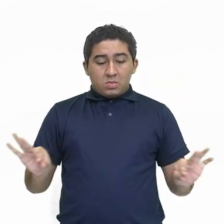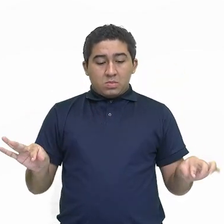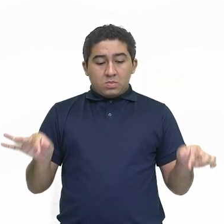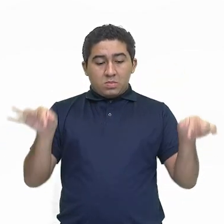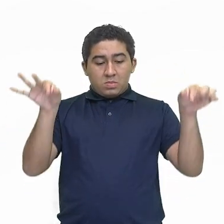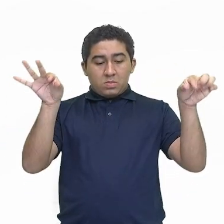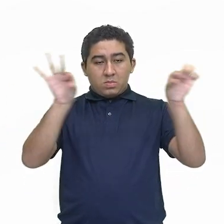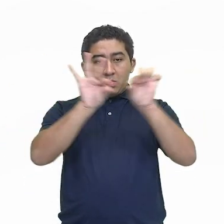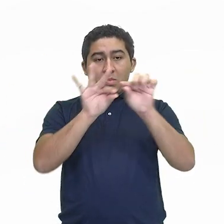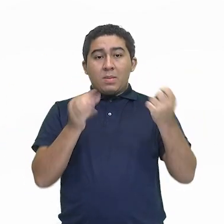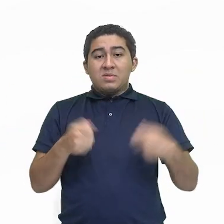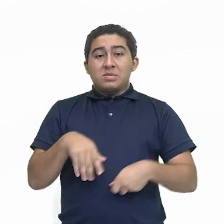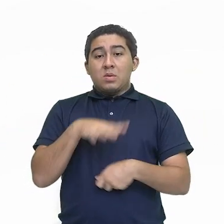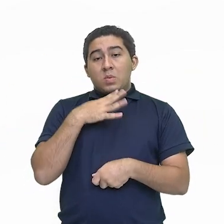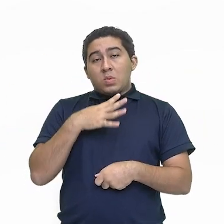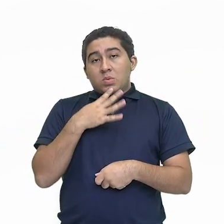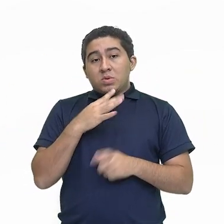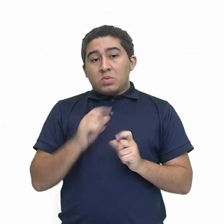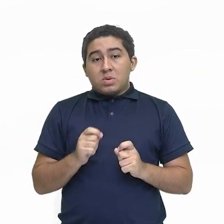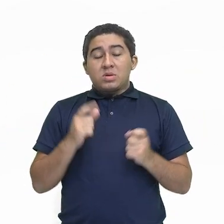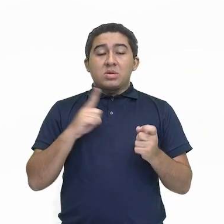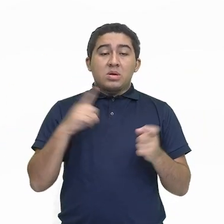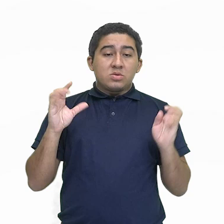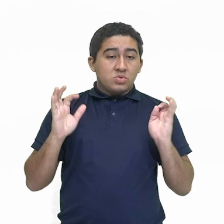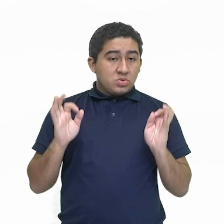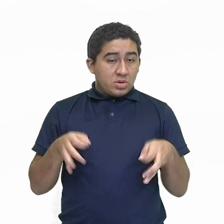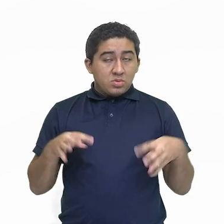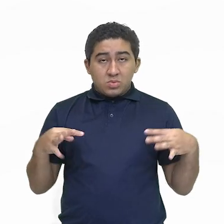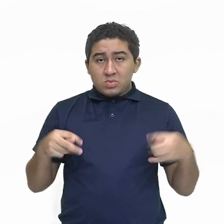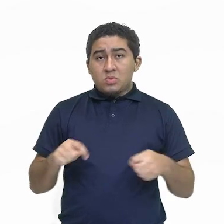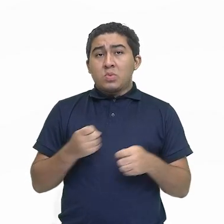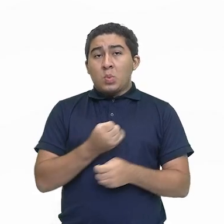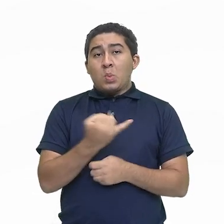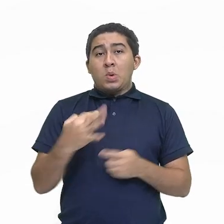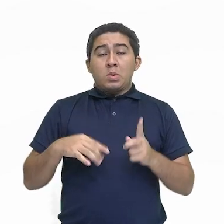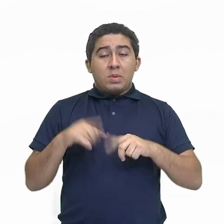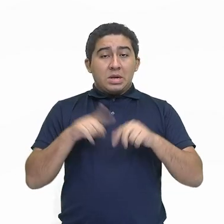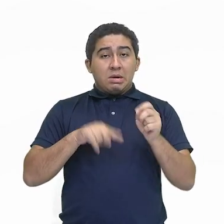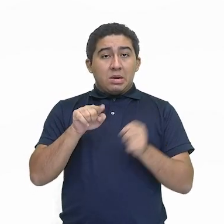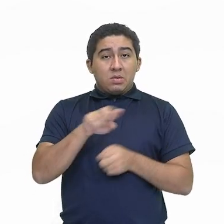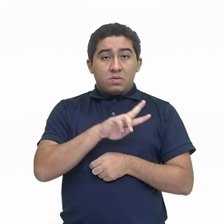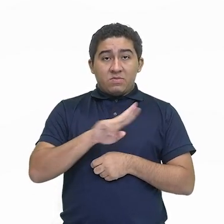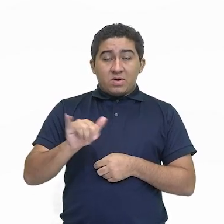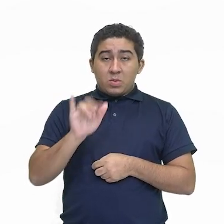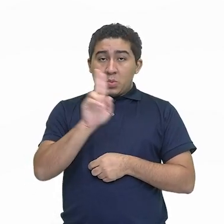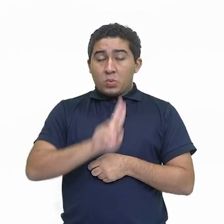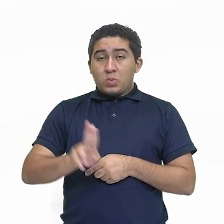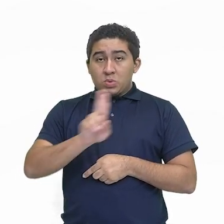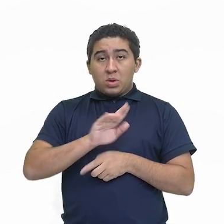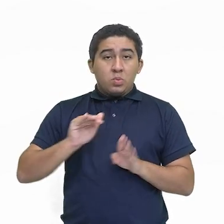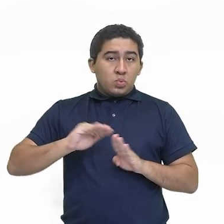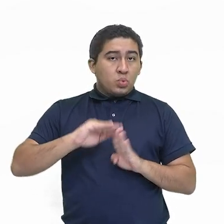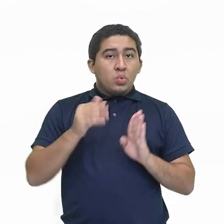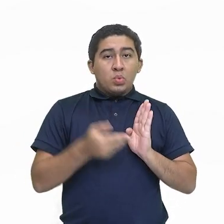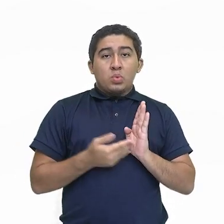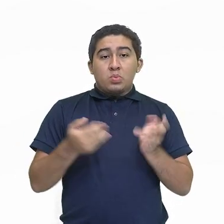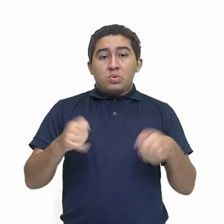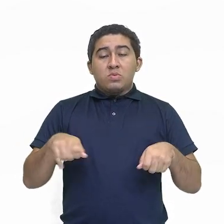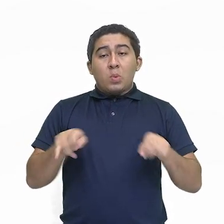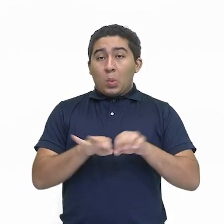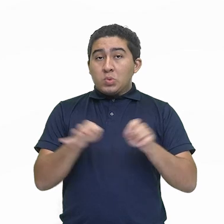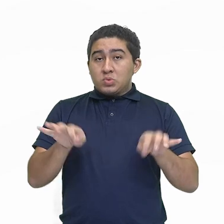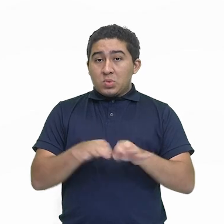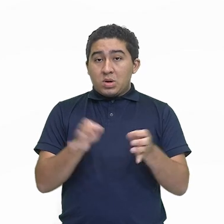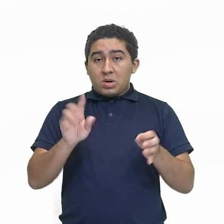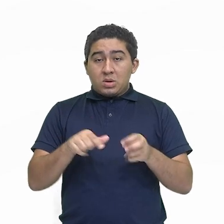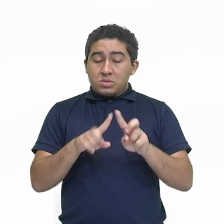então conhecer, né, as medidas para saber quanto de material que ela vai utilizar para confeccionar, né,